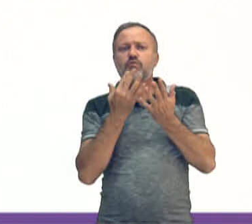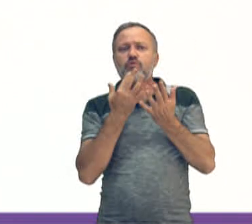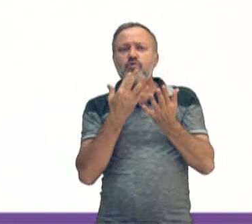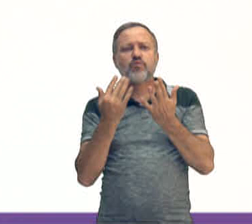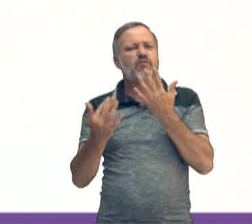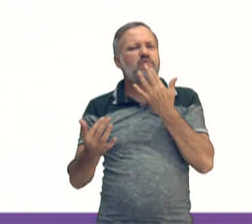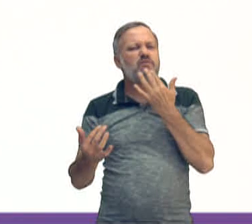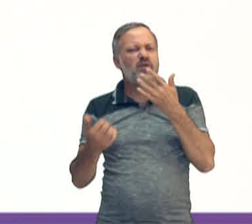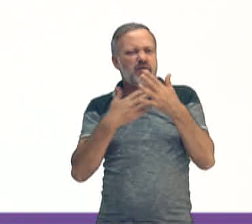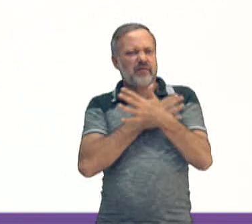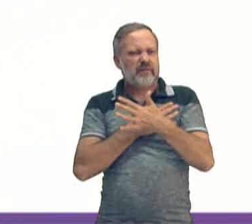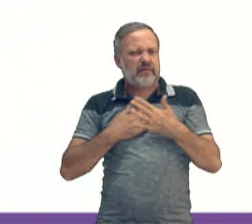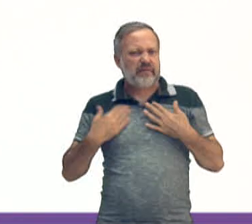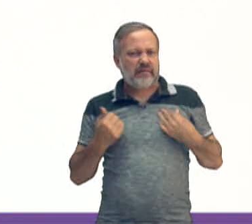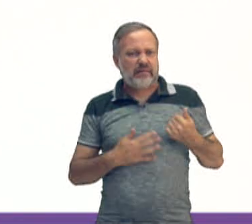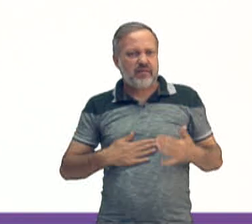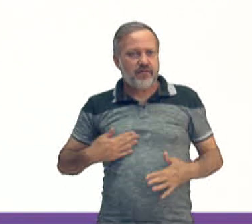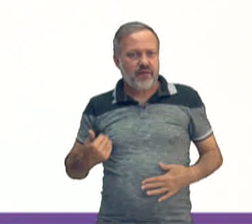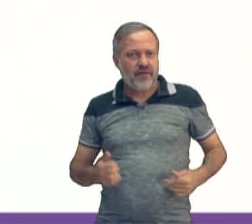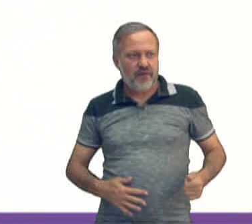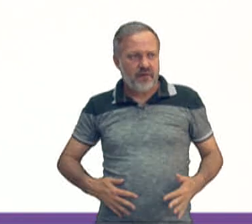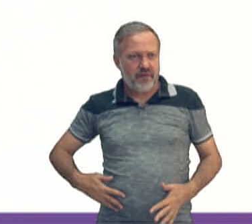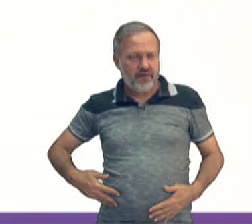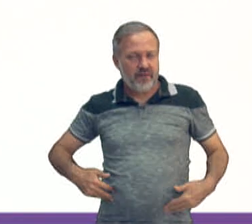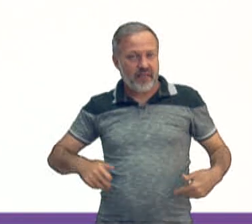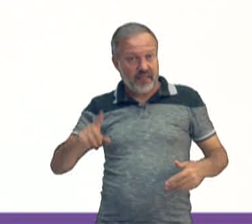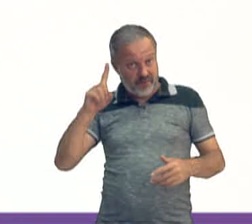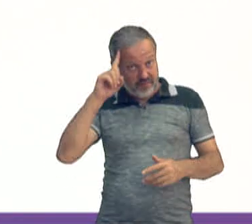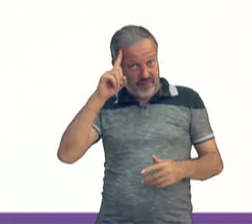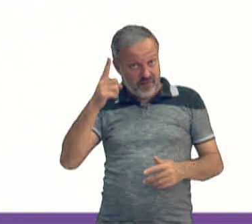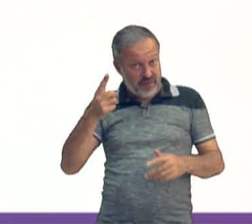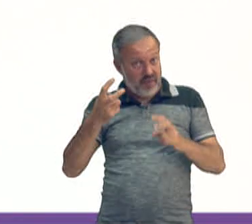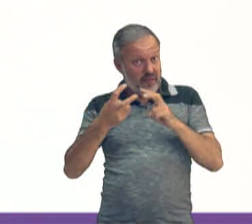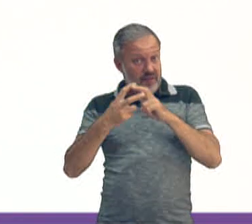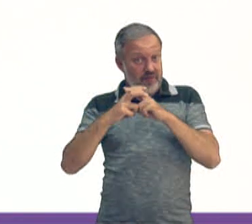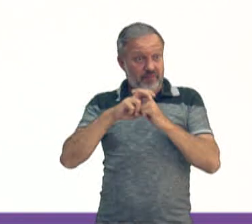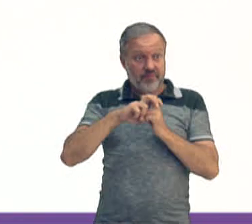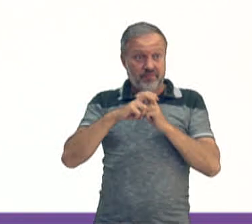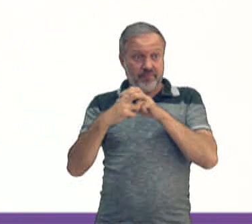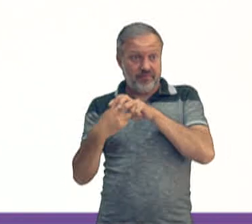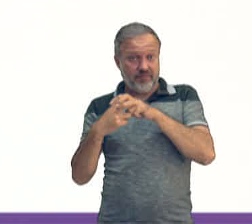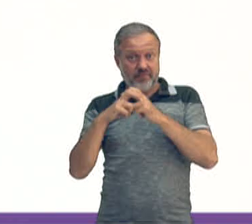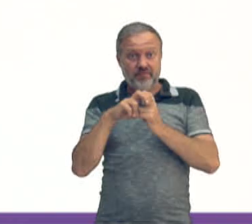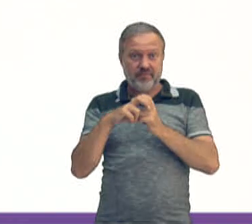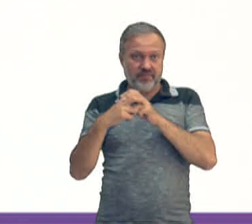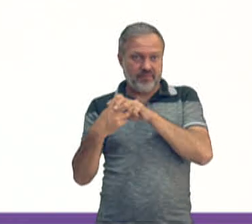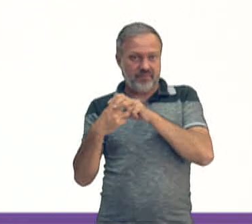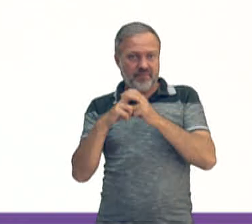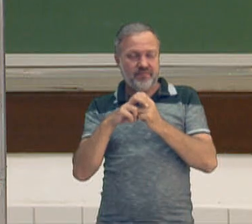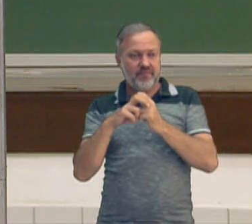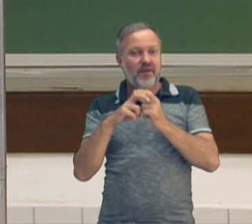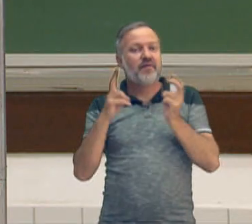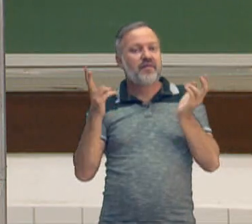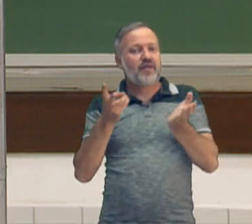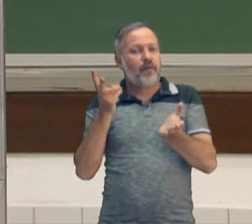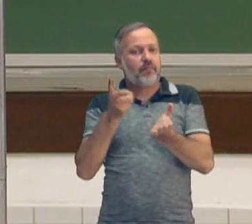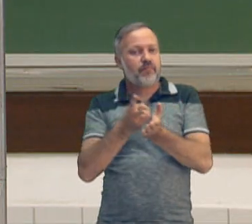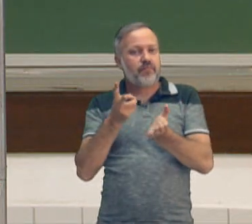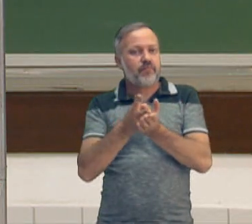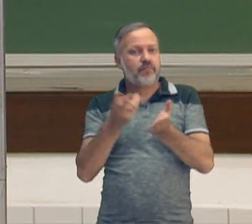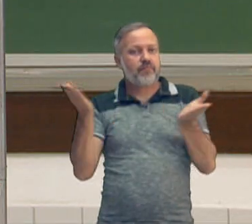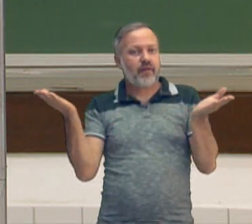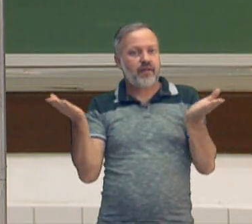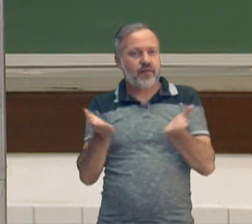objetivo de enfrentar os seus adversários no dia da luta. Esse ritual é belíssimo, mantém a cultura e a